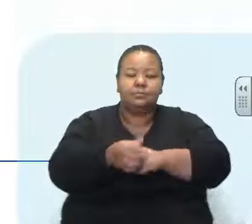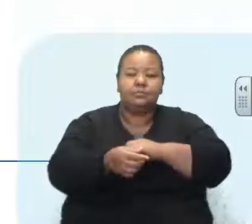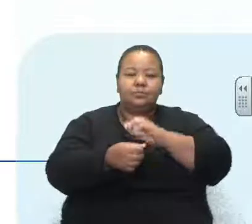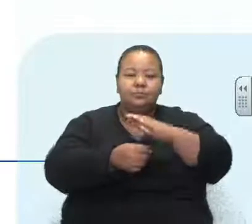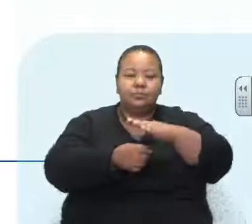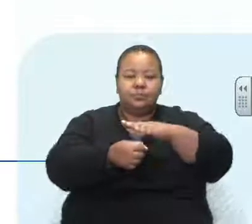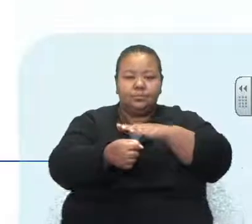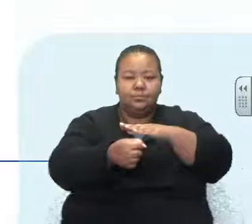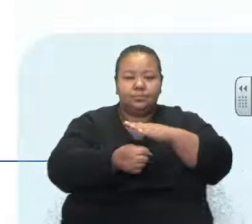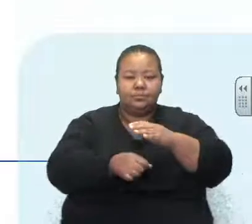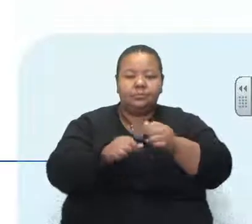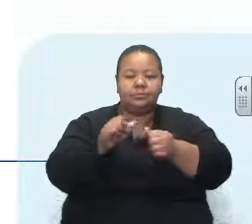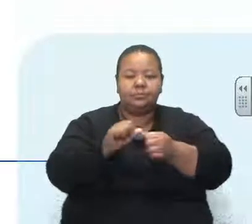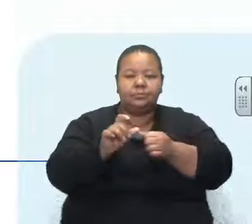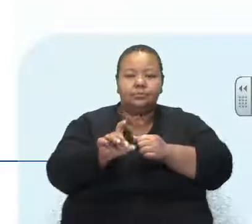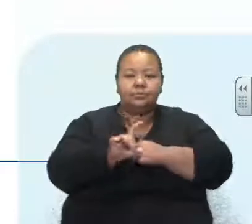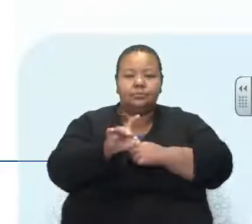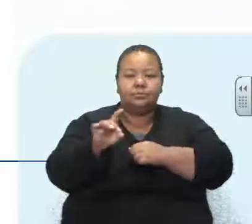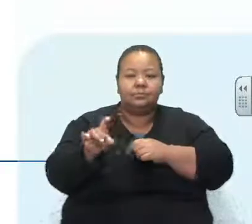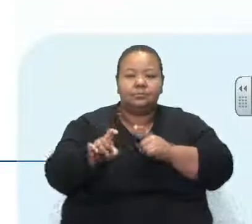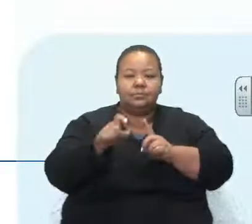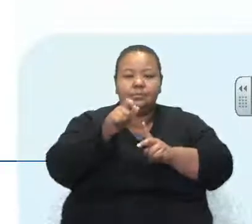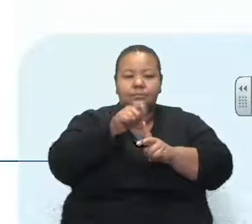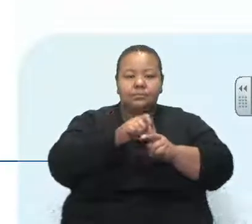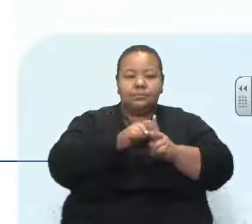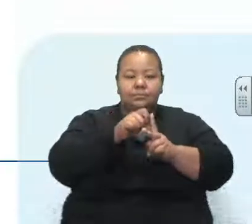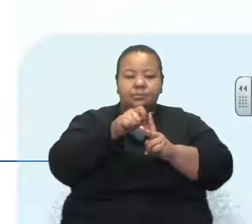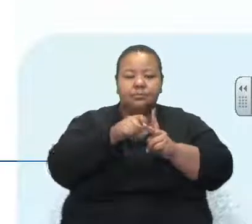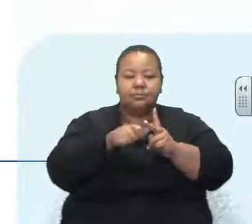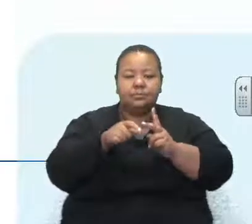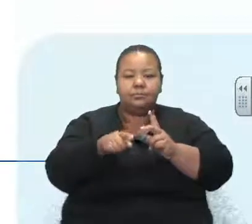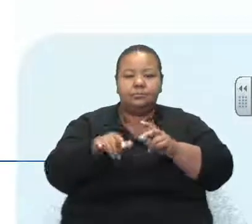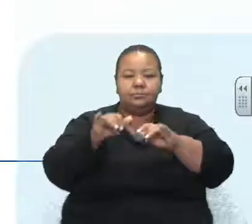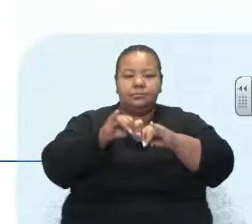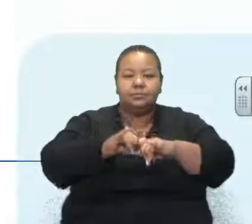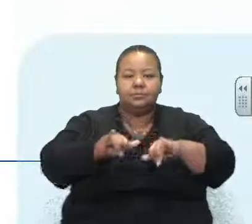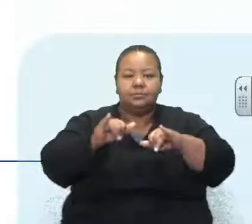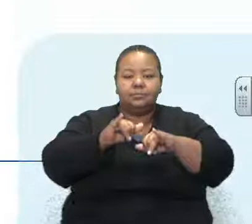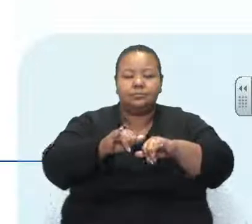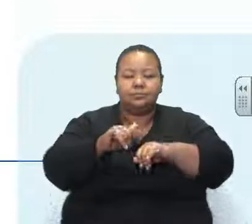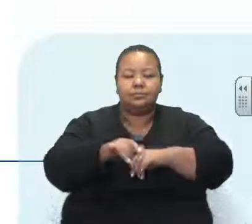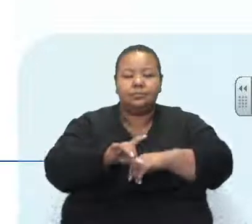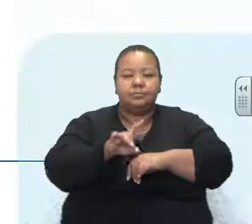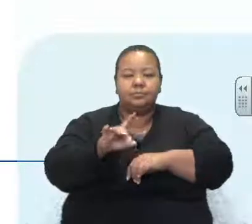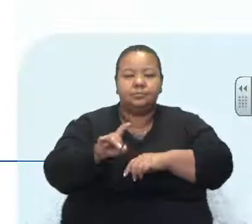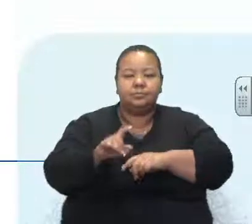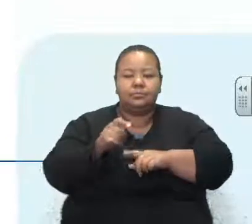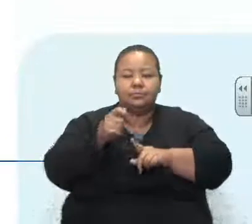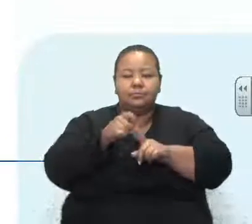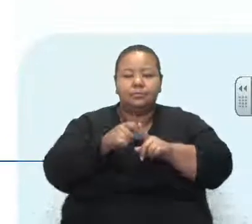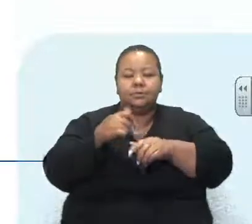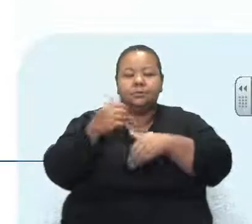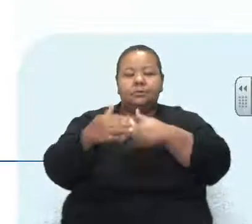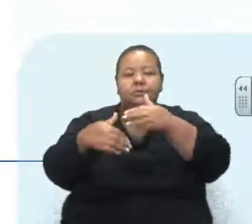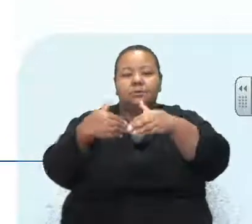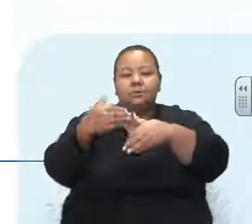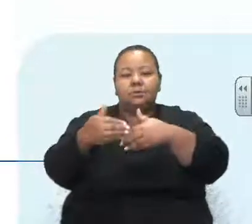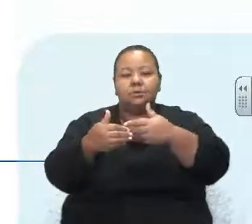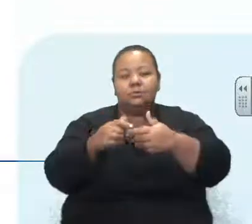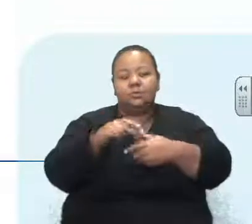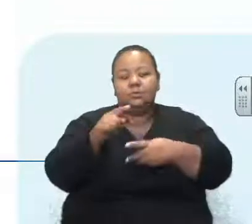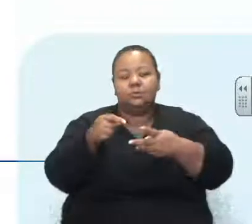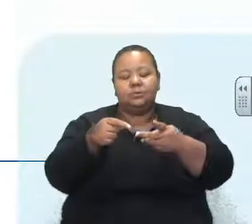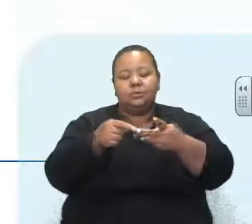analisado mensalmente pela FGV e ele é divulgado cada vez no mês subsequente. Nós temos